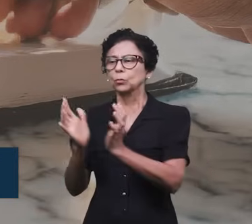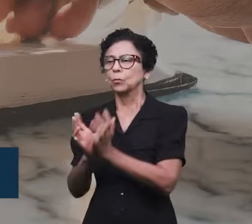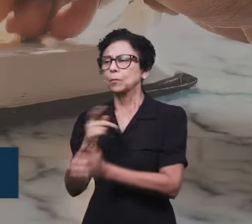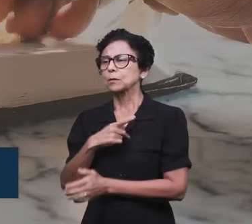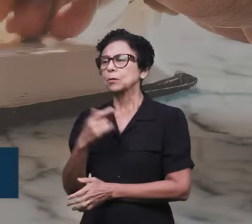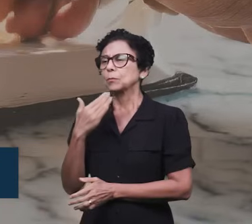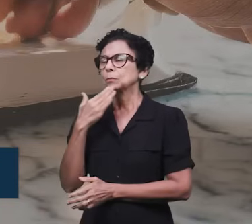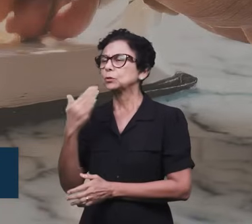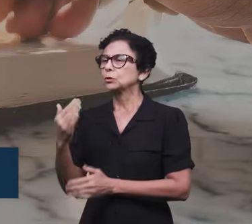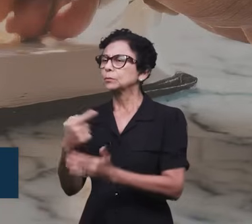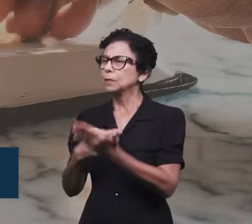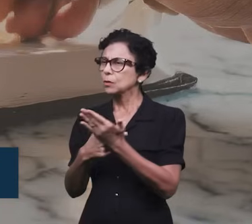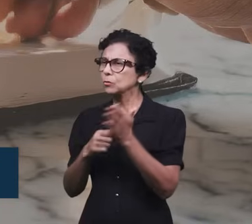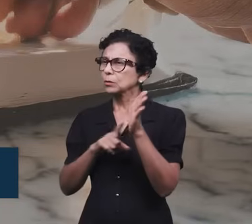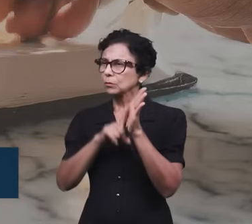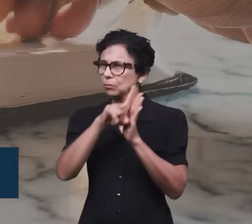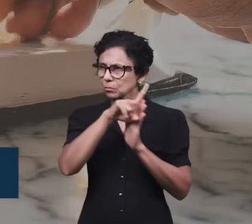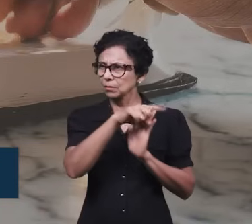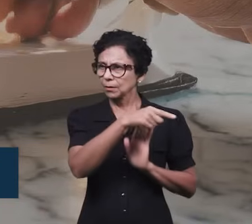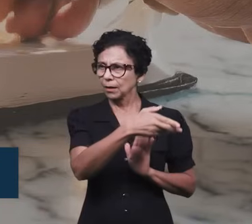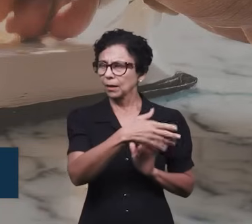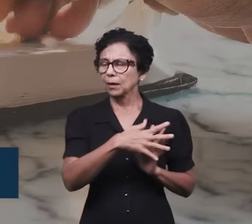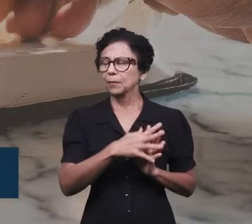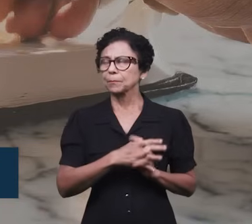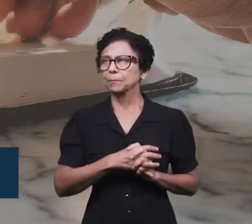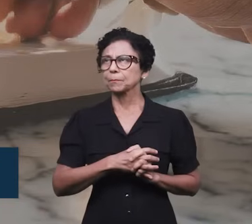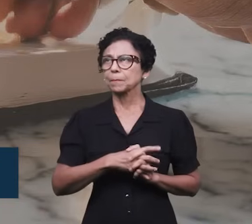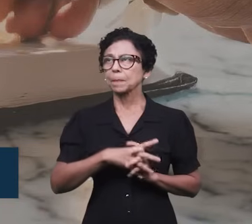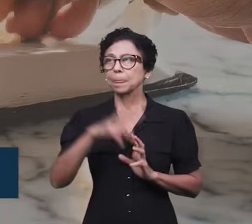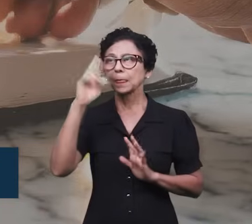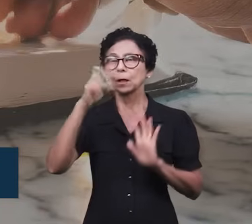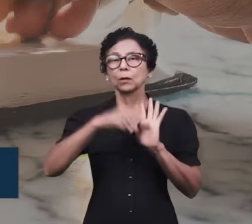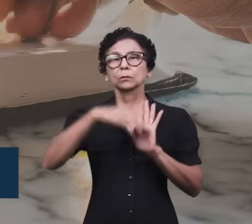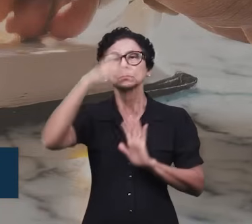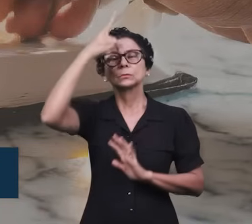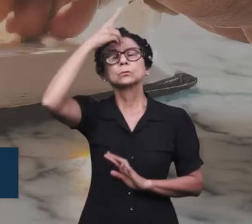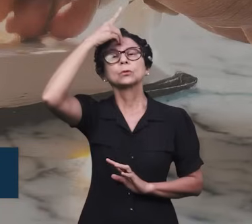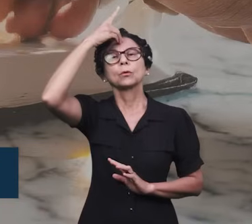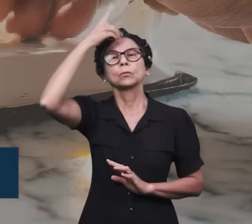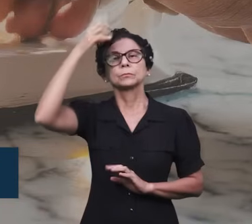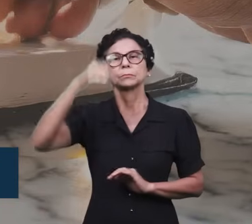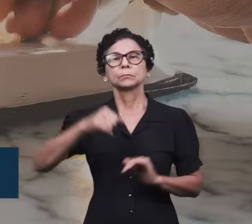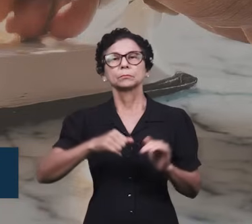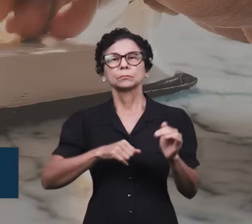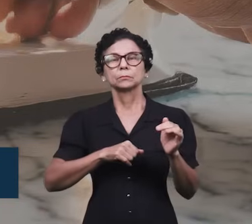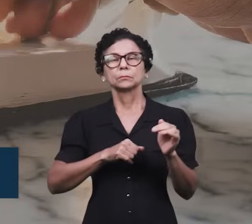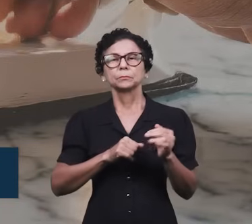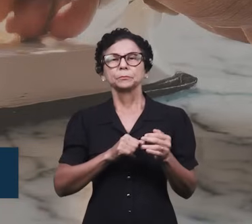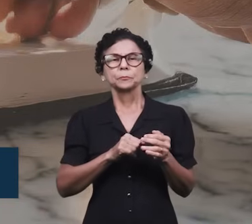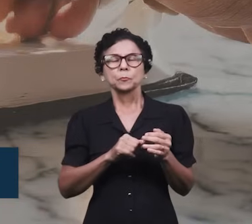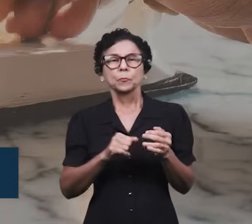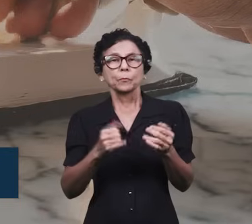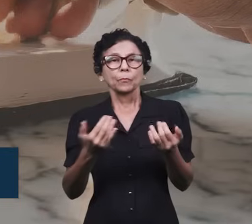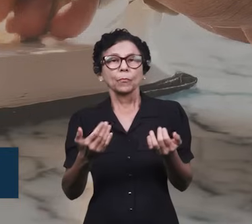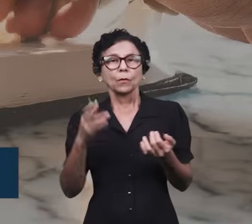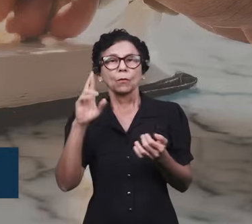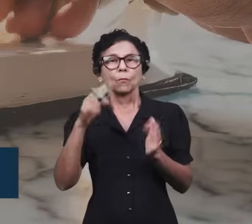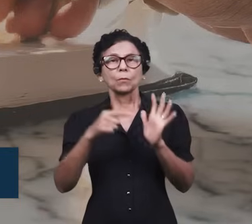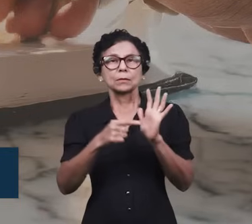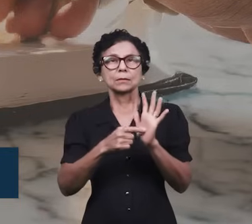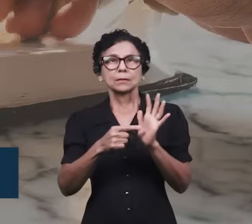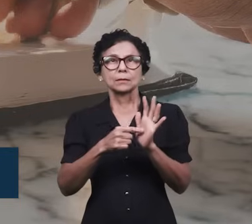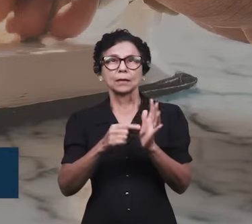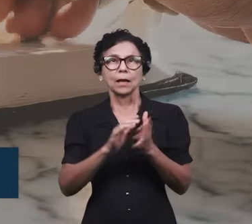e o Senhor concedeu um dom espiritual na hora que nós estávamos consultando os nomes. O Senhor mostrava que aquela folha com os